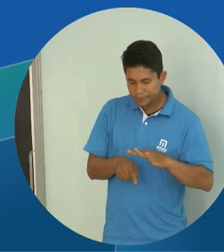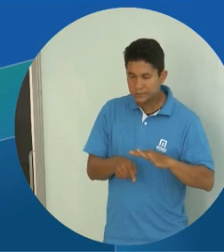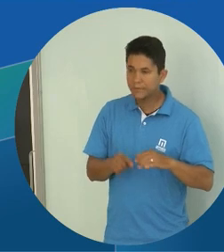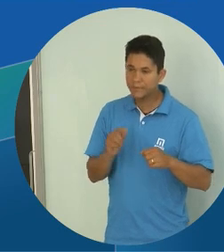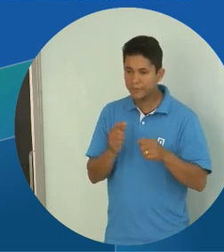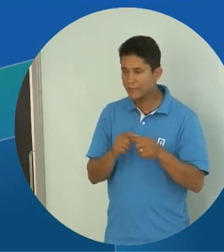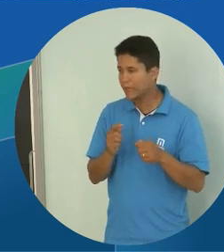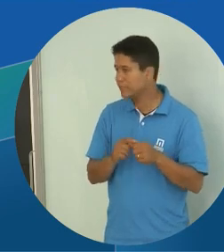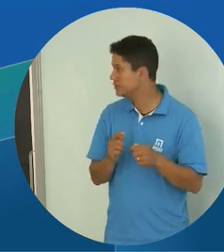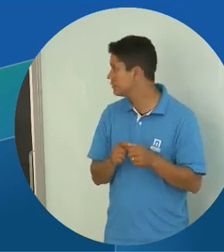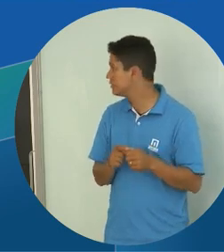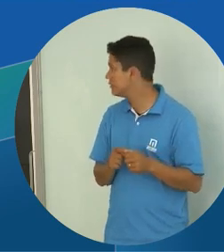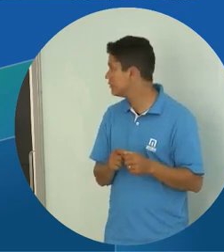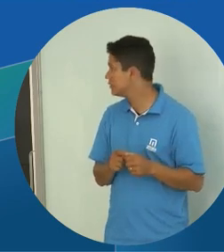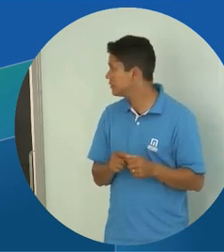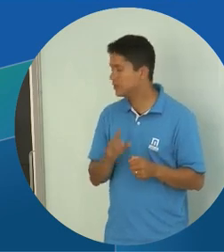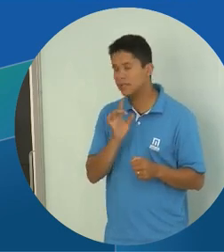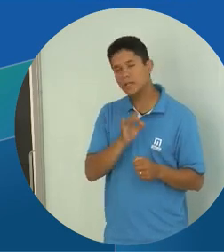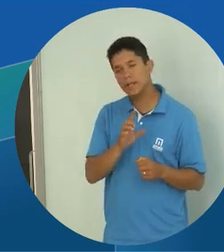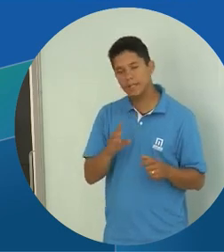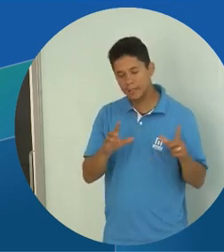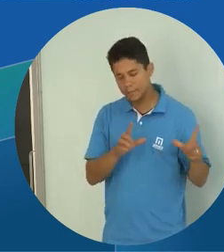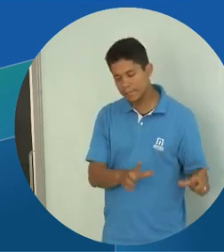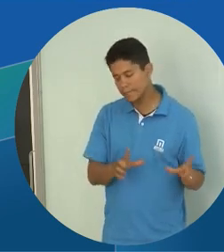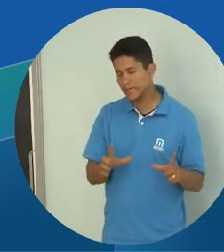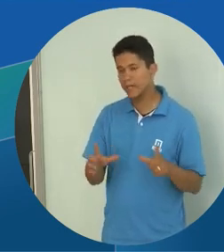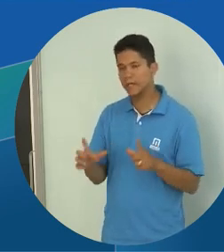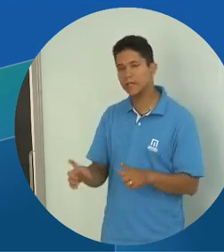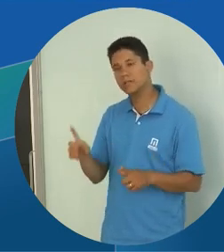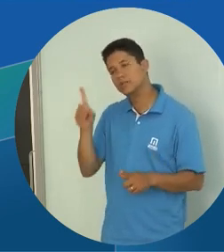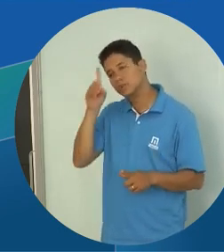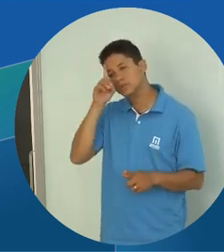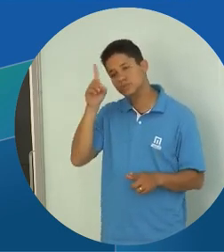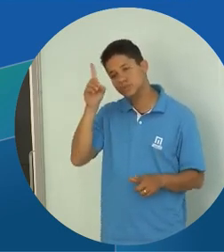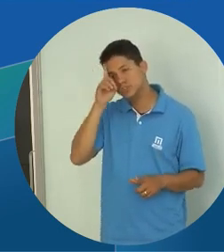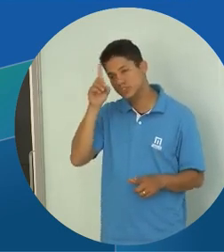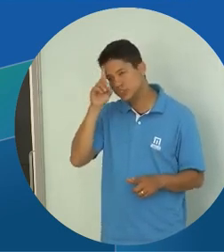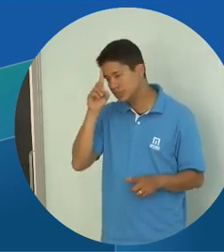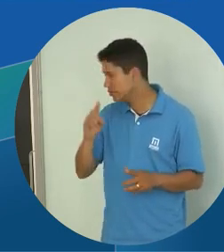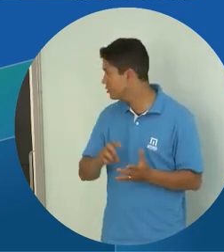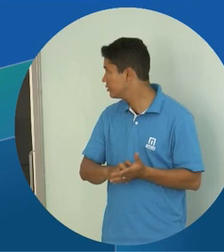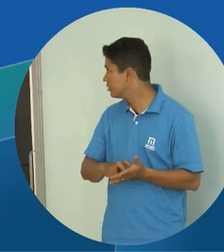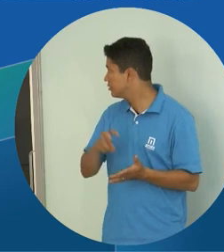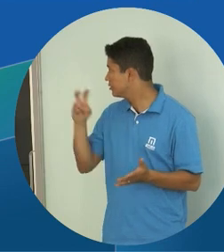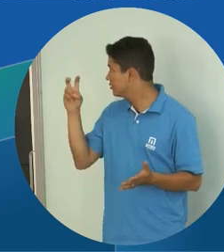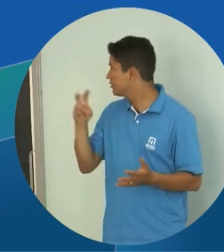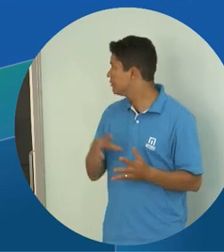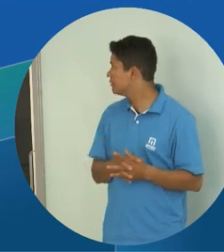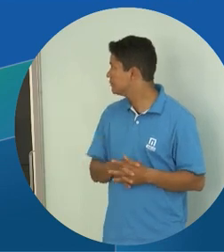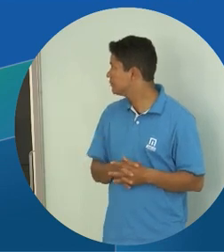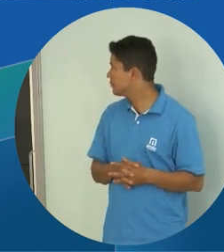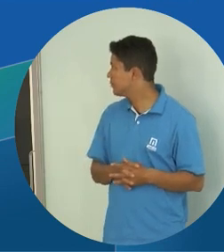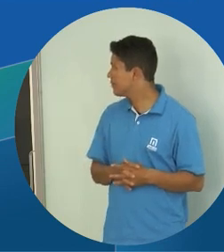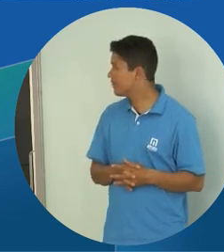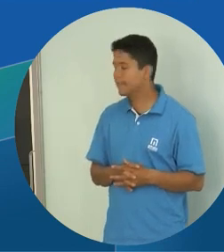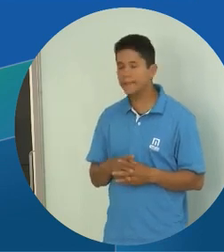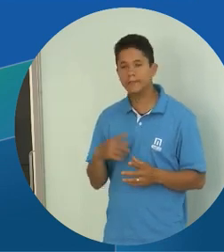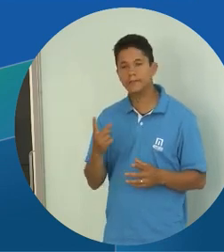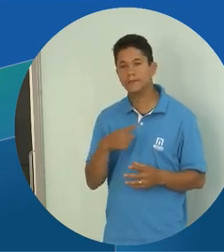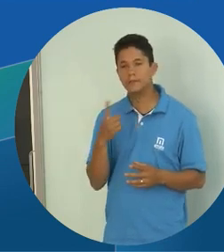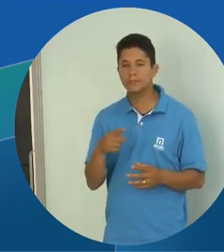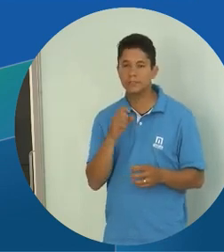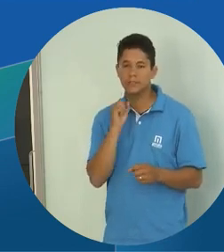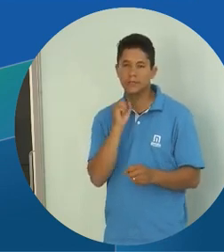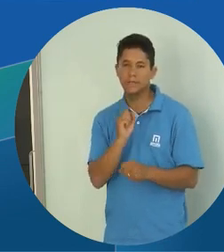Durante cada placa a gente injetava durante o dia, porque a gente tinha como ideal, nesse caso, não